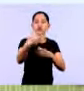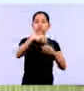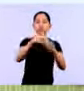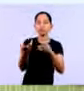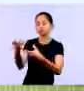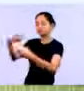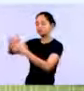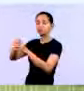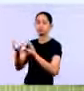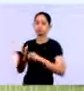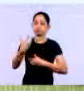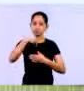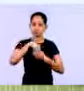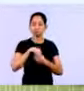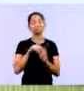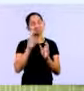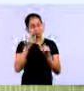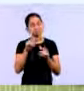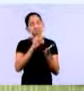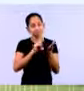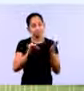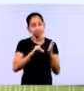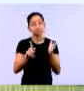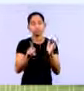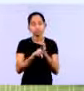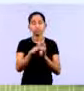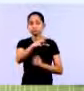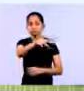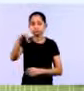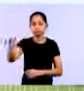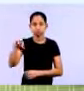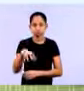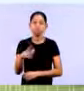pela Constituição, que são os impostos. E